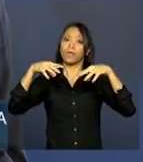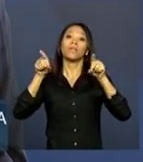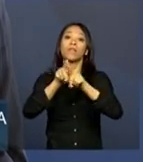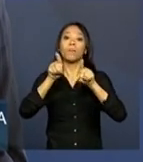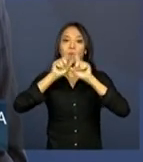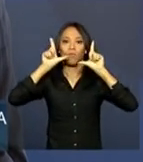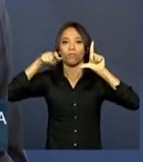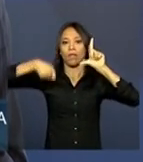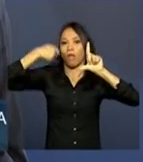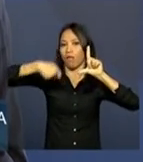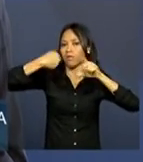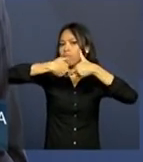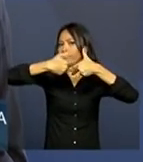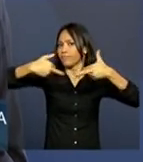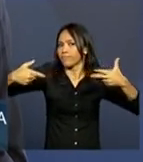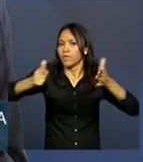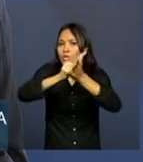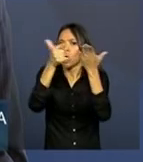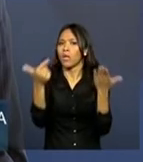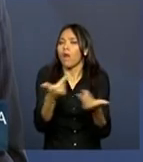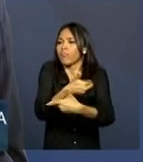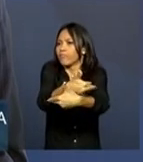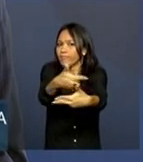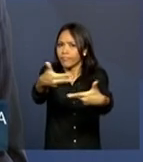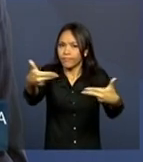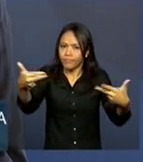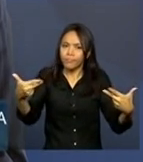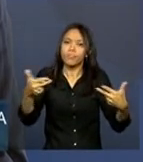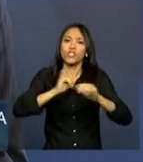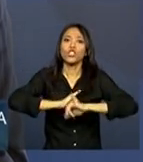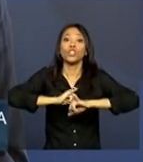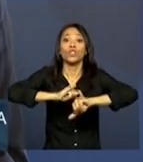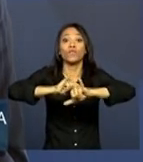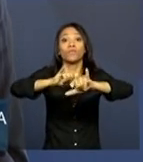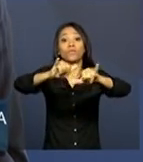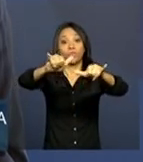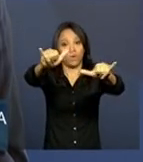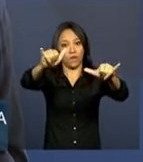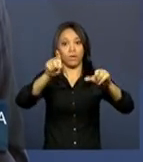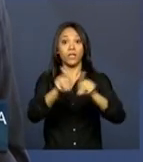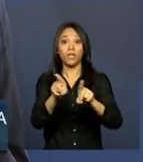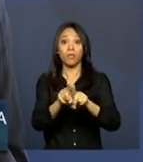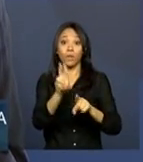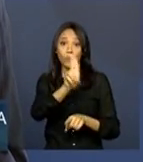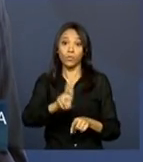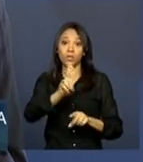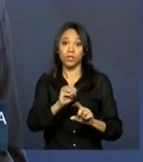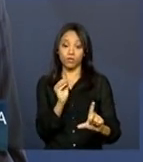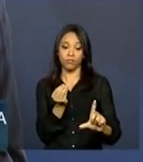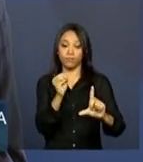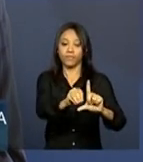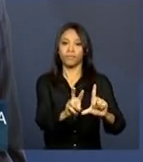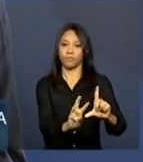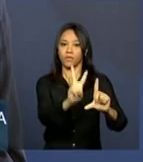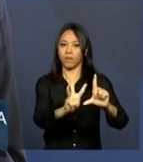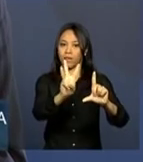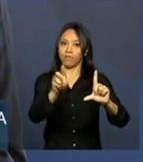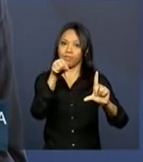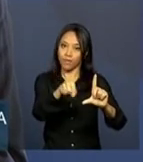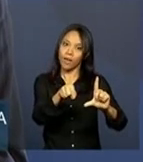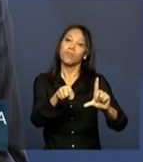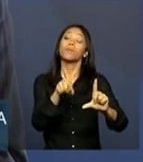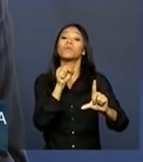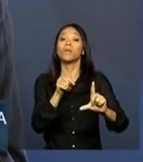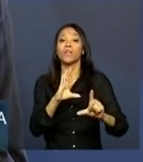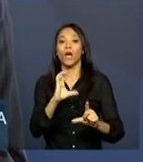Imprensa e disponibilizados a toda a sociedade através do sítio da comissão nacional da verdade na internet das redes sociais